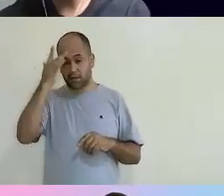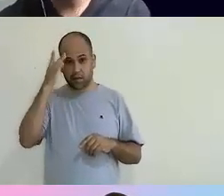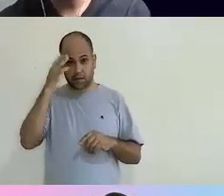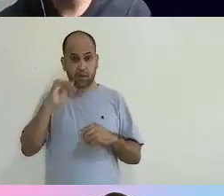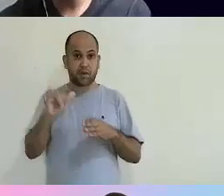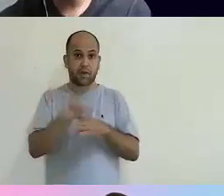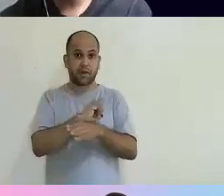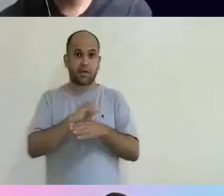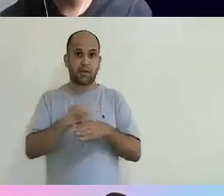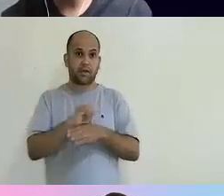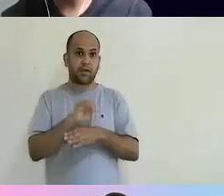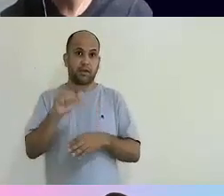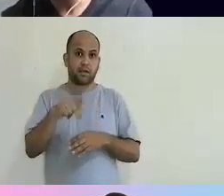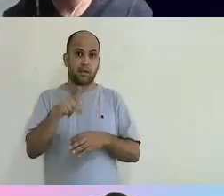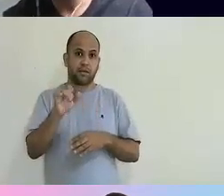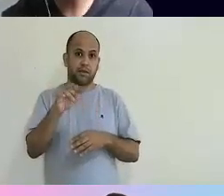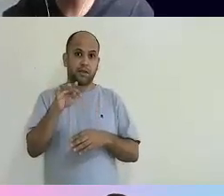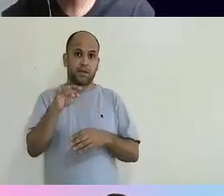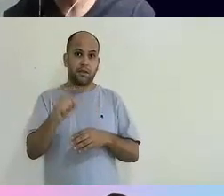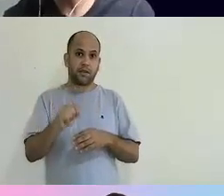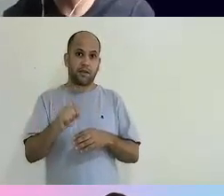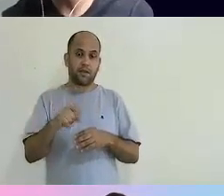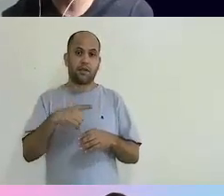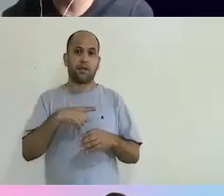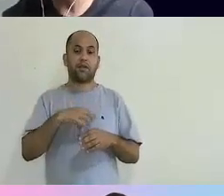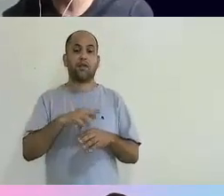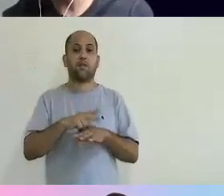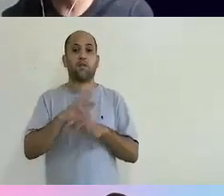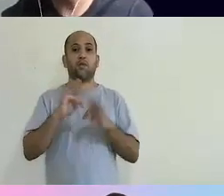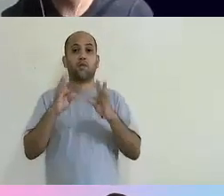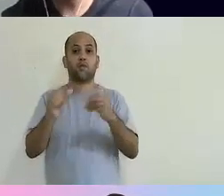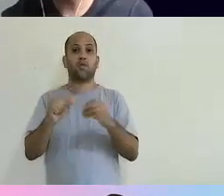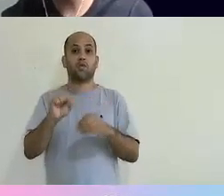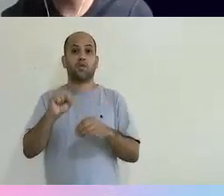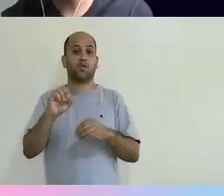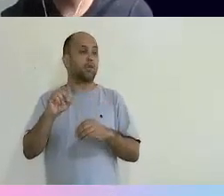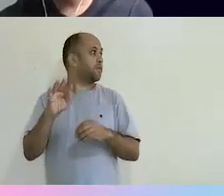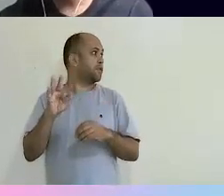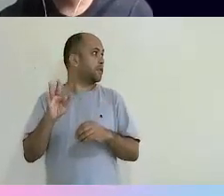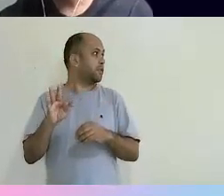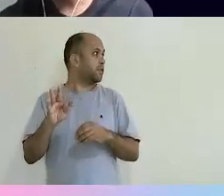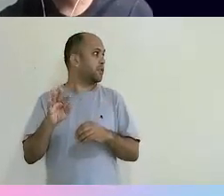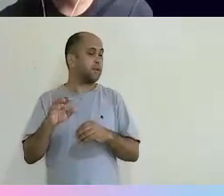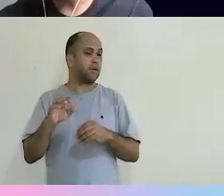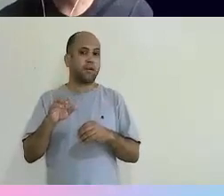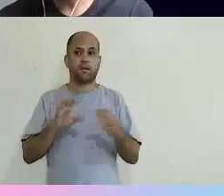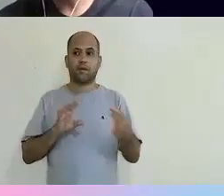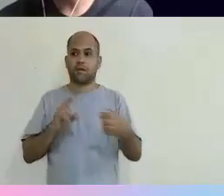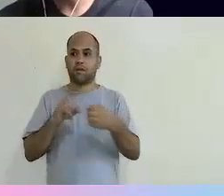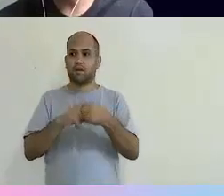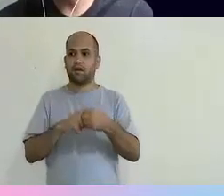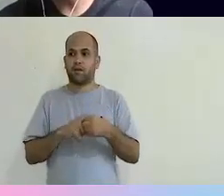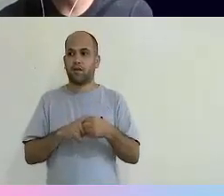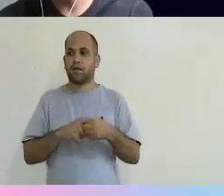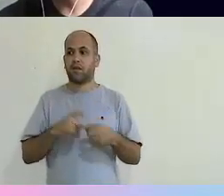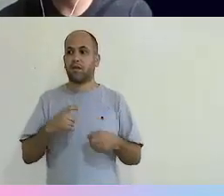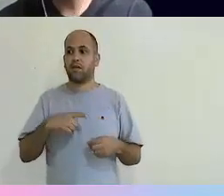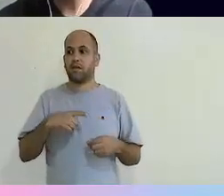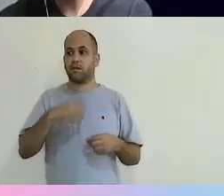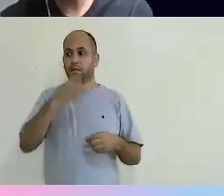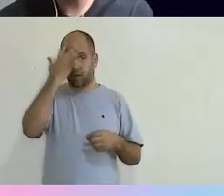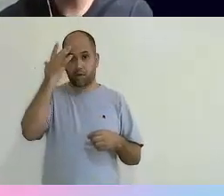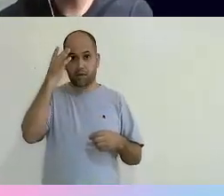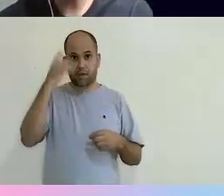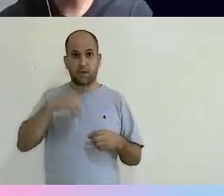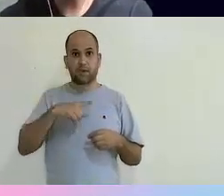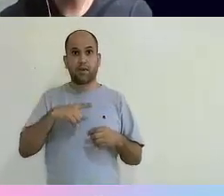ter empatia. Então, de novo, todos esses soft skills estão sempre conectados e eu acho que o cenário da pandemia nos